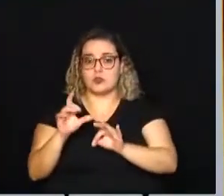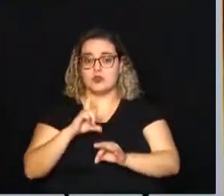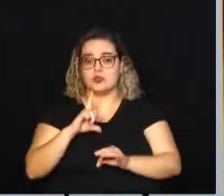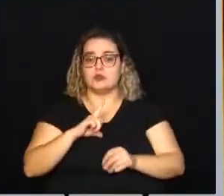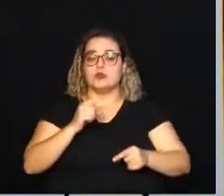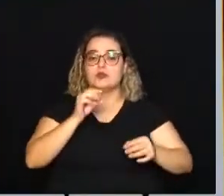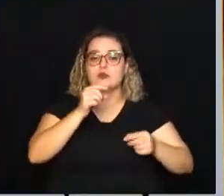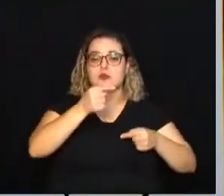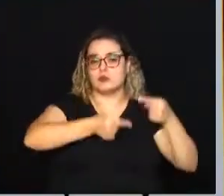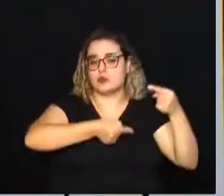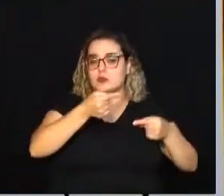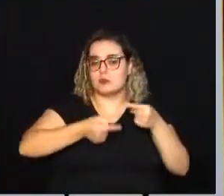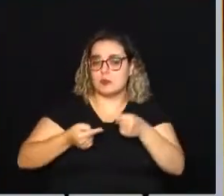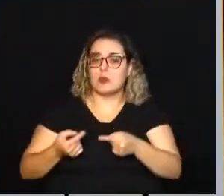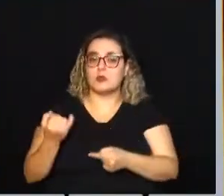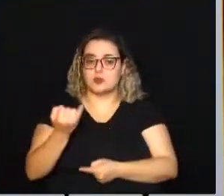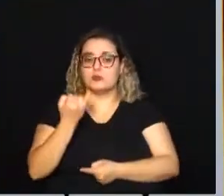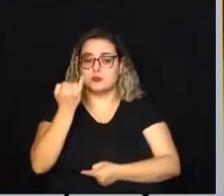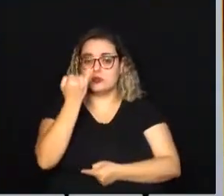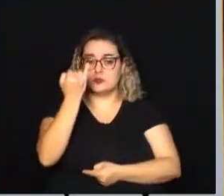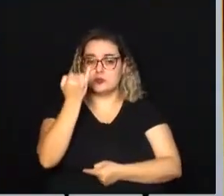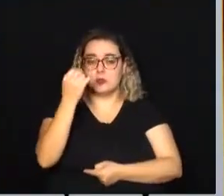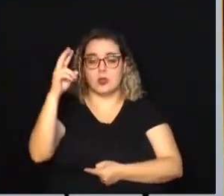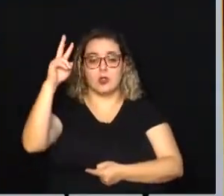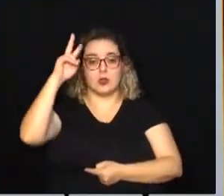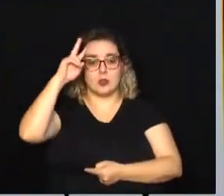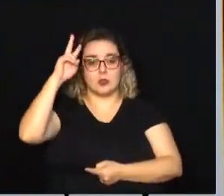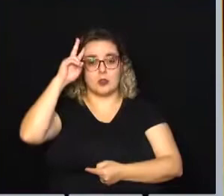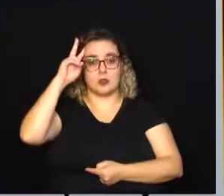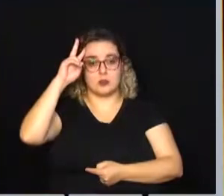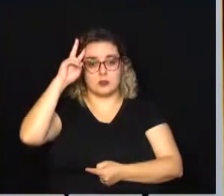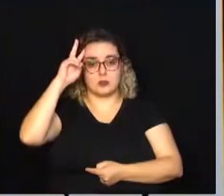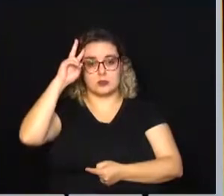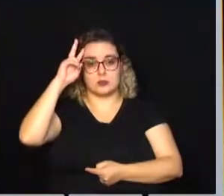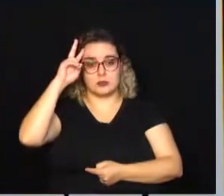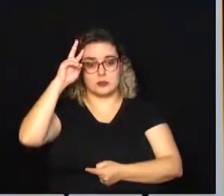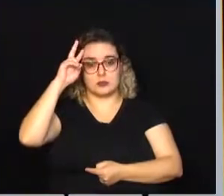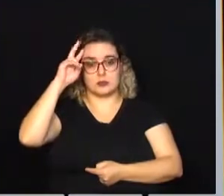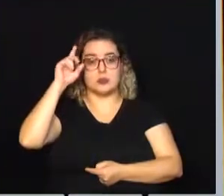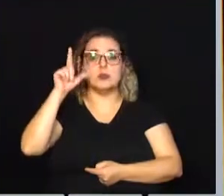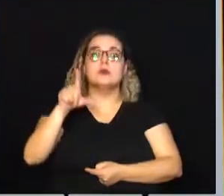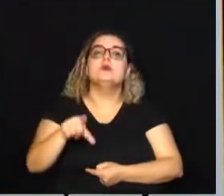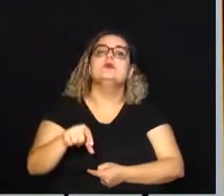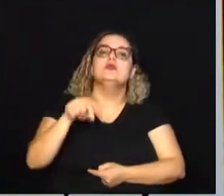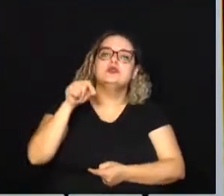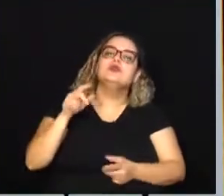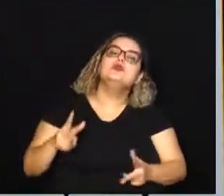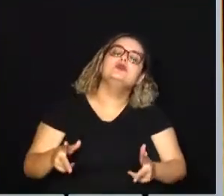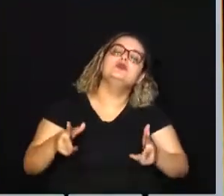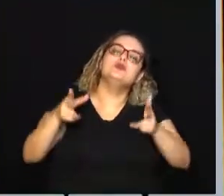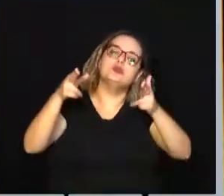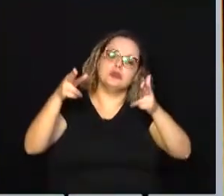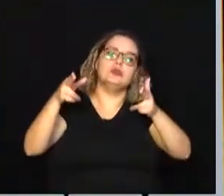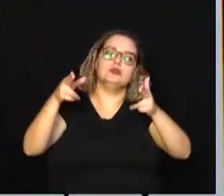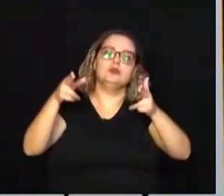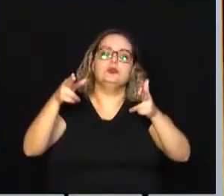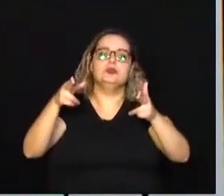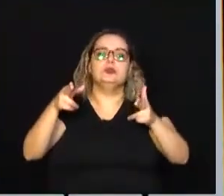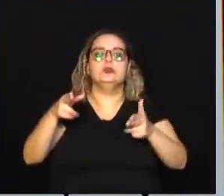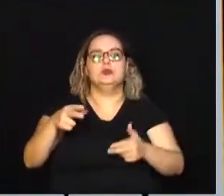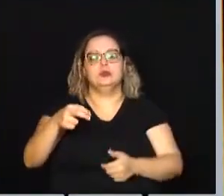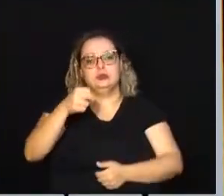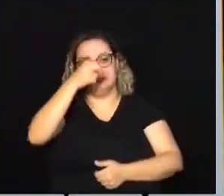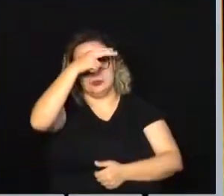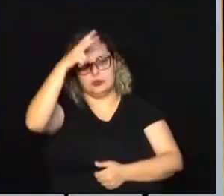muito interessante na segunda-feira que antecedeu a decisão da Prefeitura de suspender as aulas presenciais com a